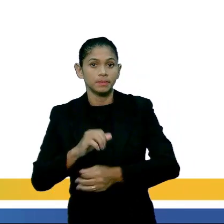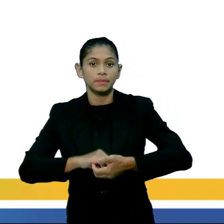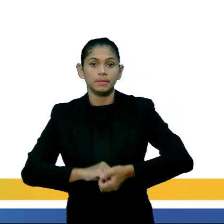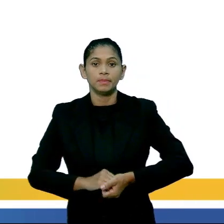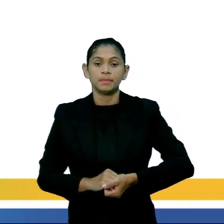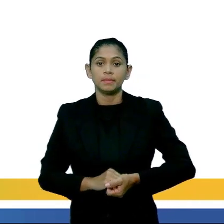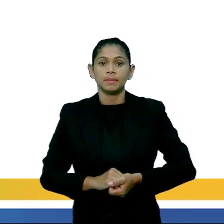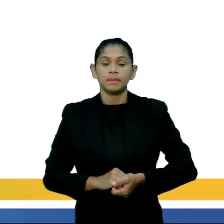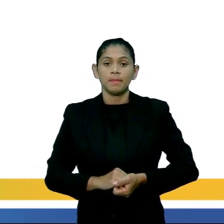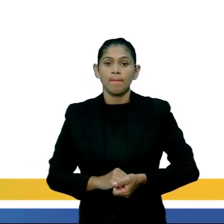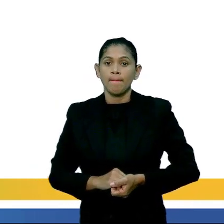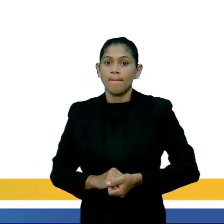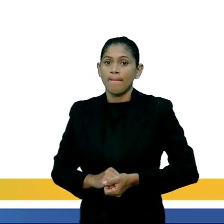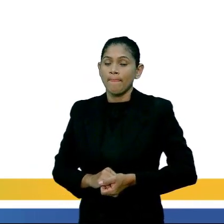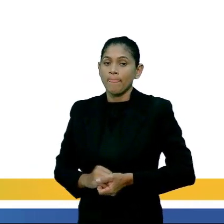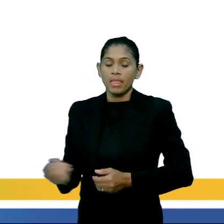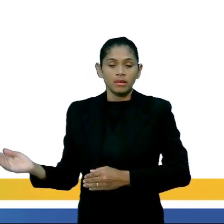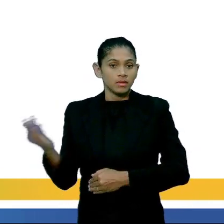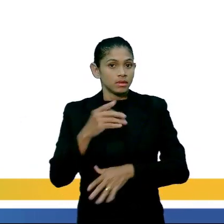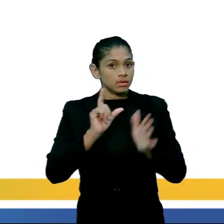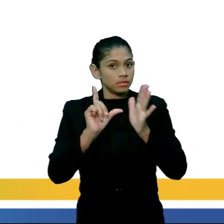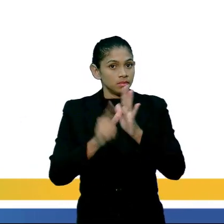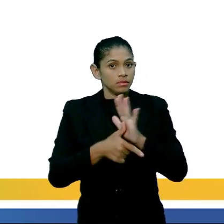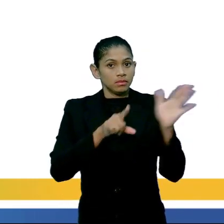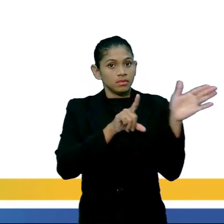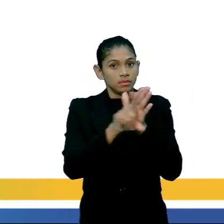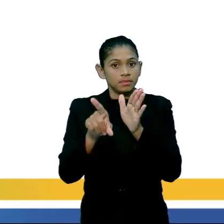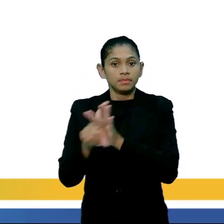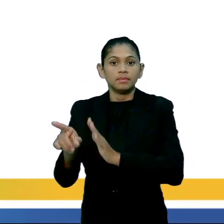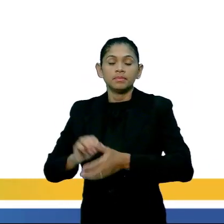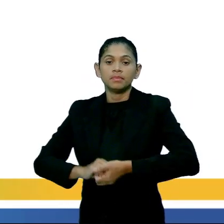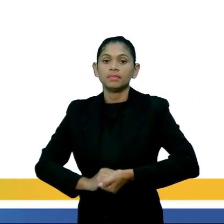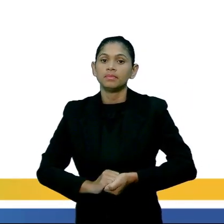C. Vamos para a próxima questão.